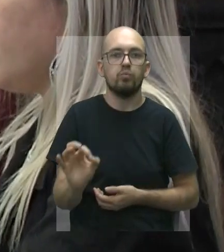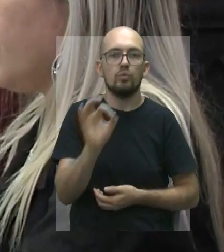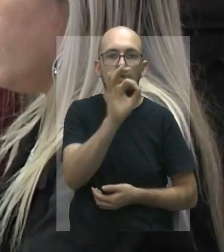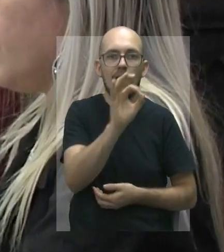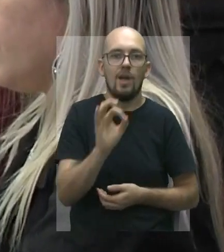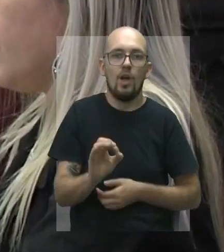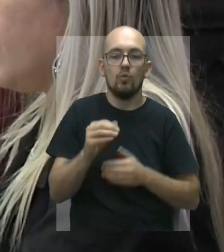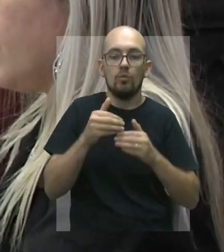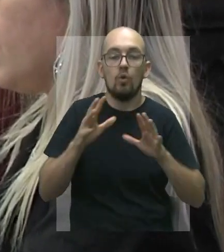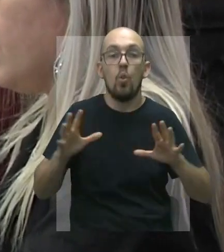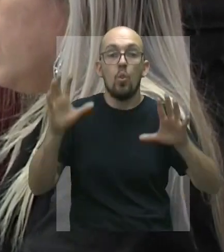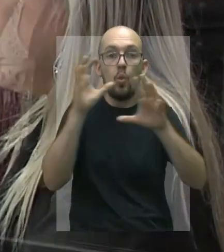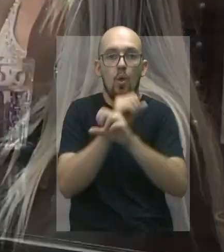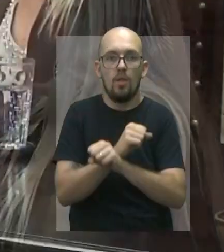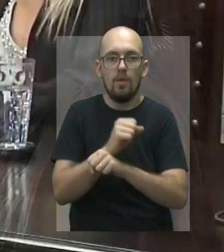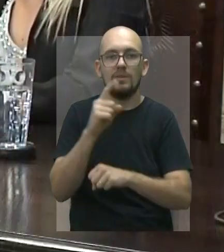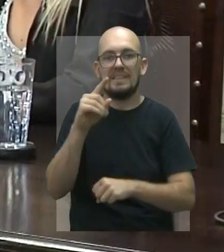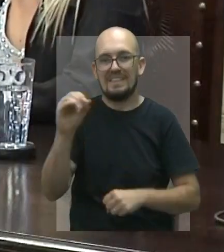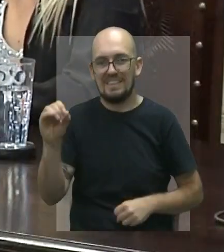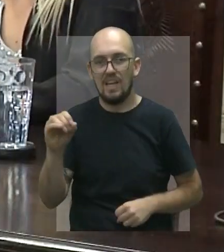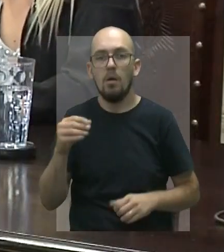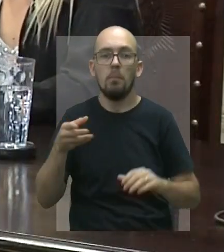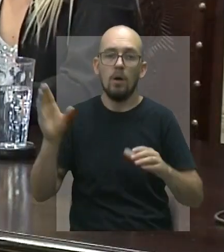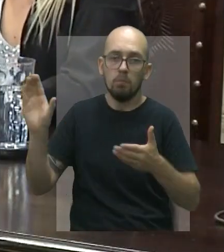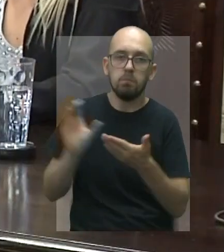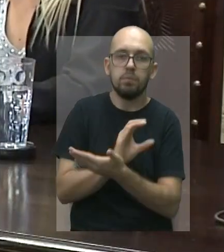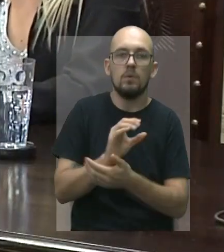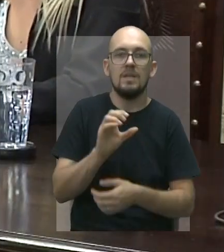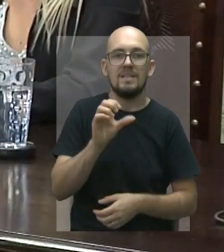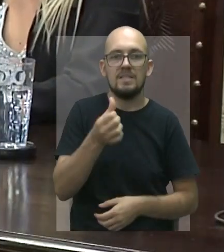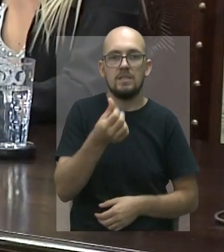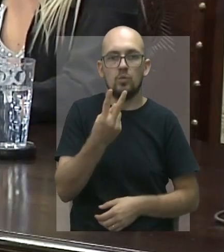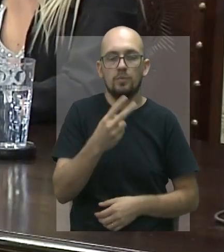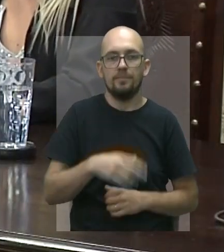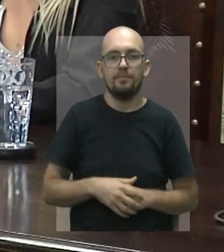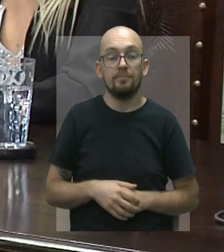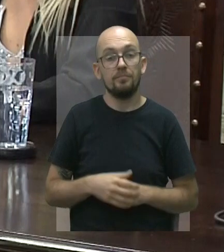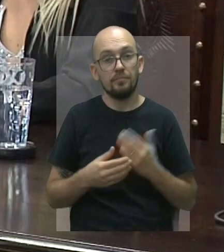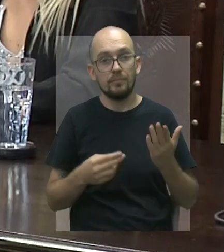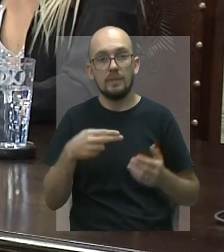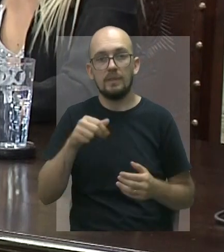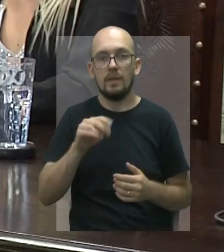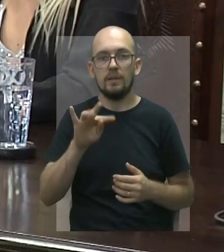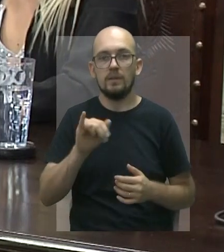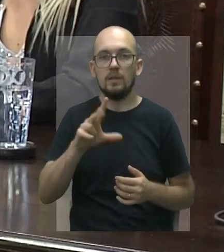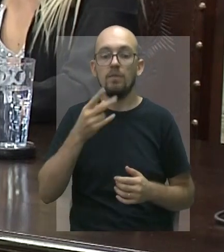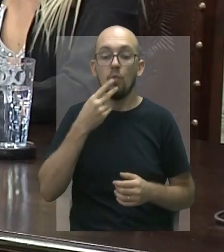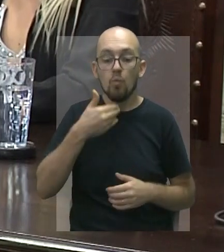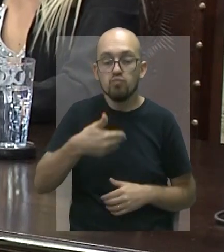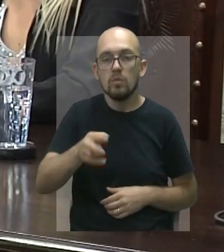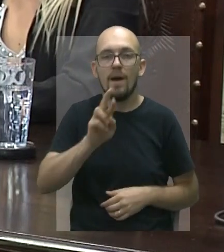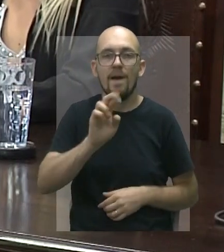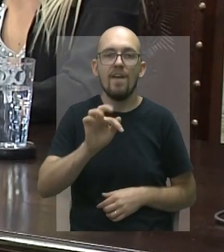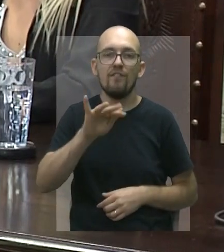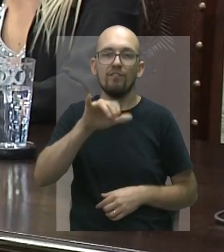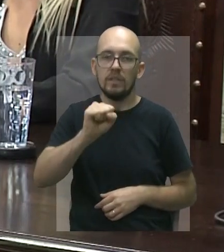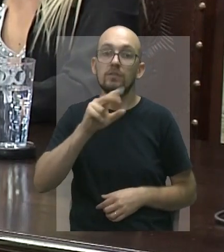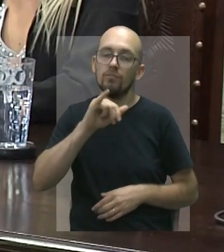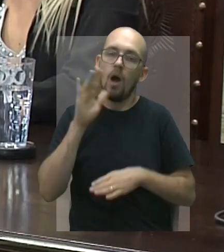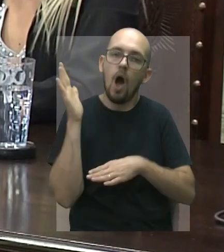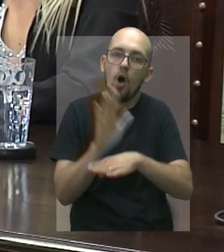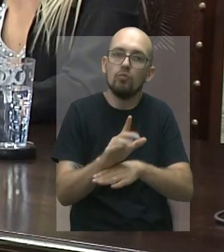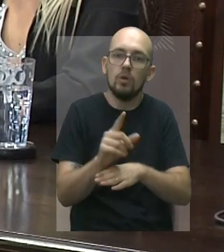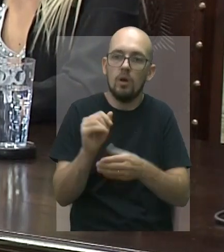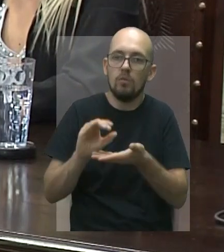total previsto para o ano. De acordo com Natália, o Refis 2019 deve colaborar para aumentar